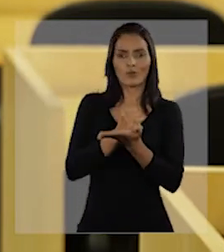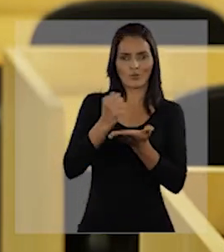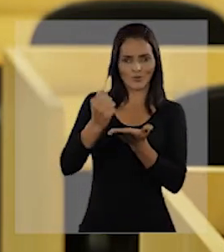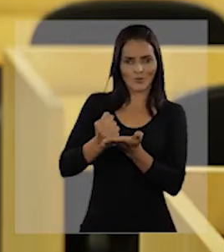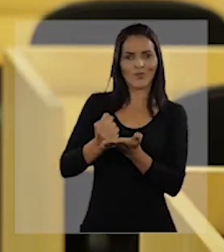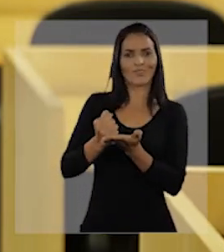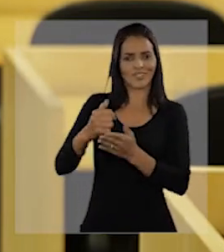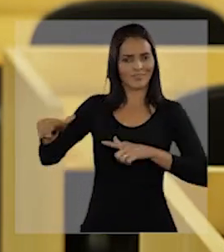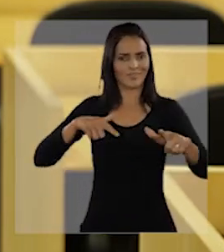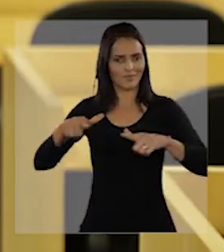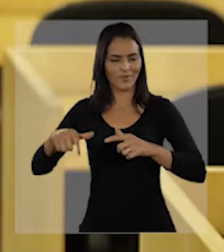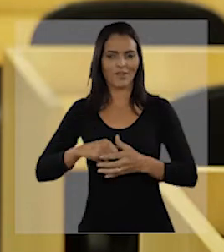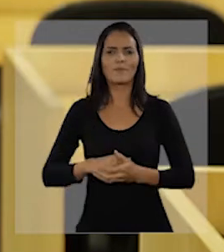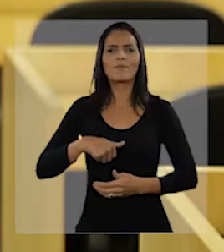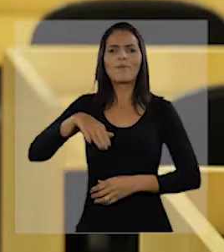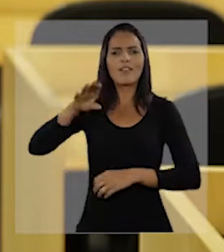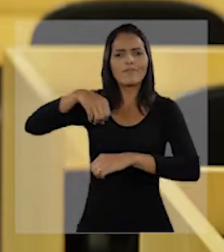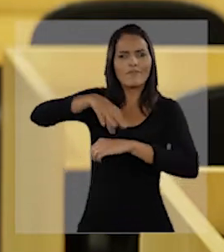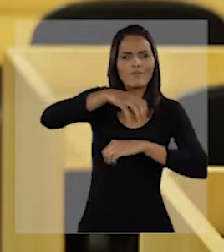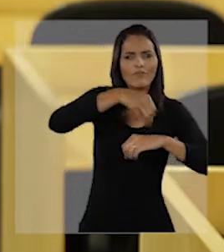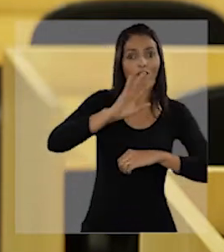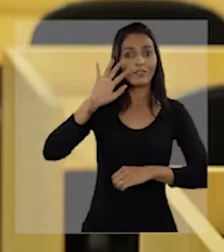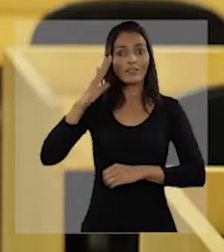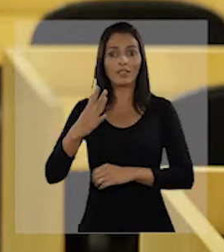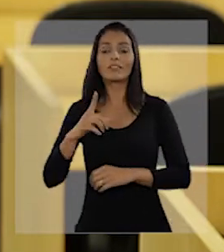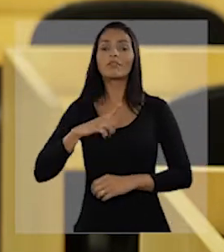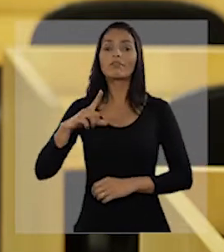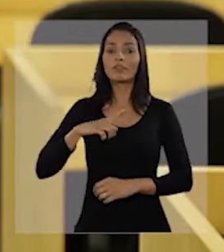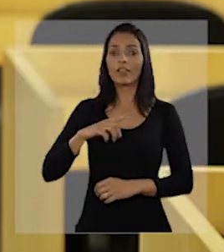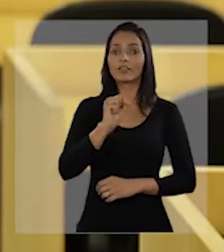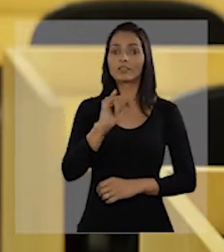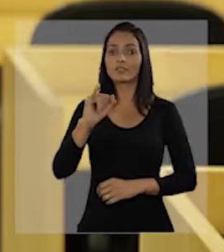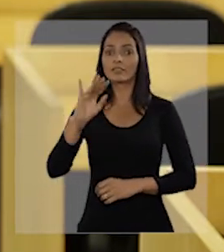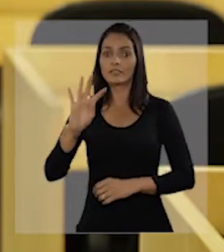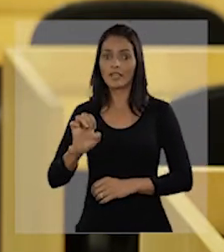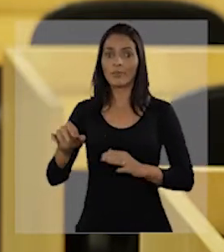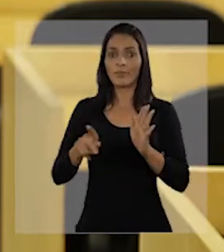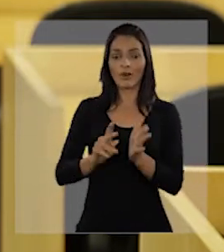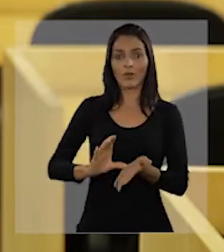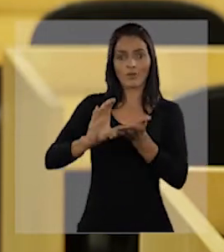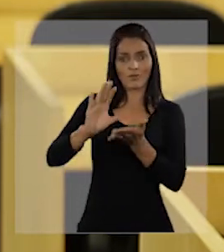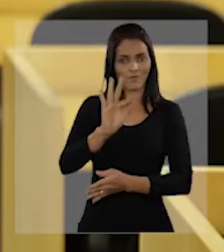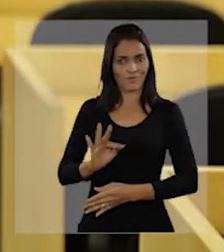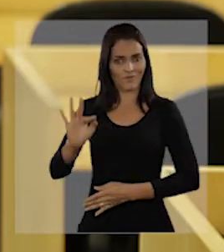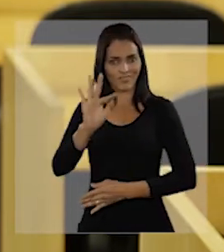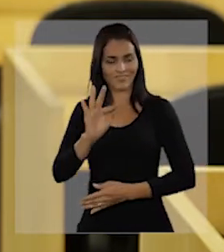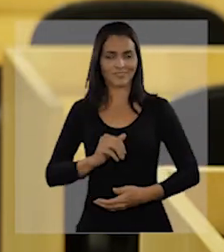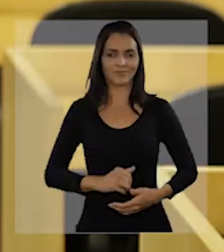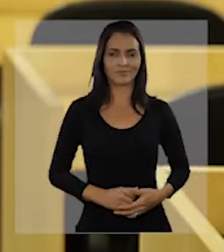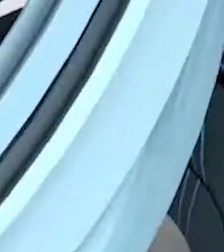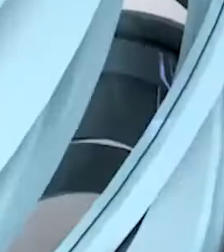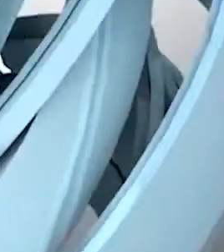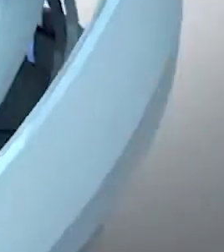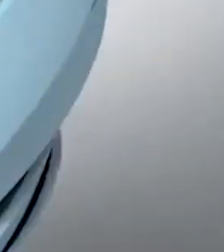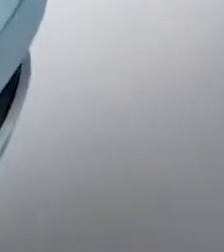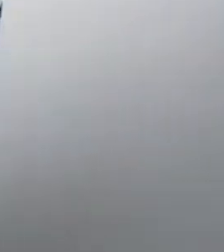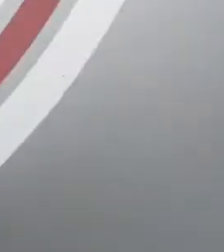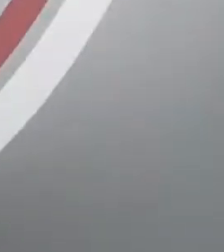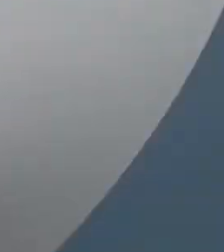sobre o valor da execução. Mais informações sobre essa decisão você encontra no site do Conselho Federal.